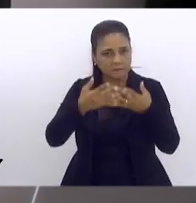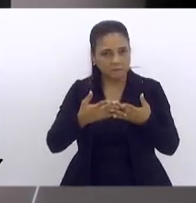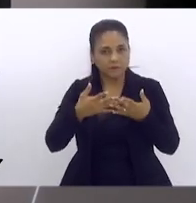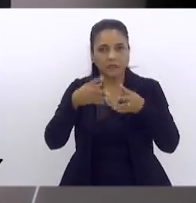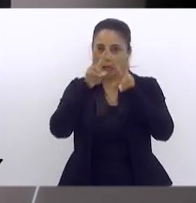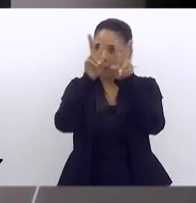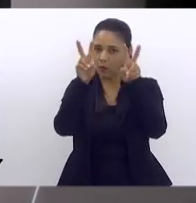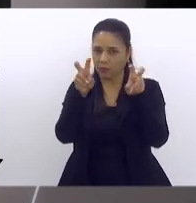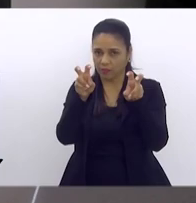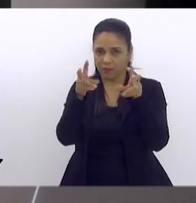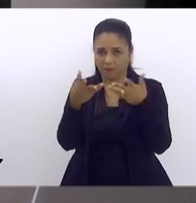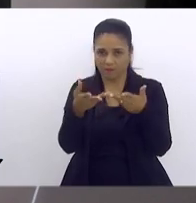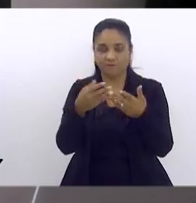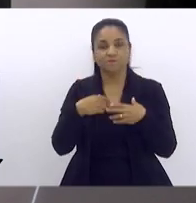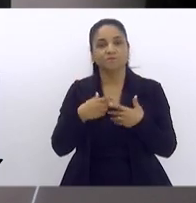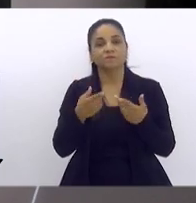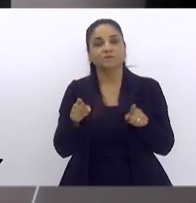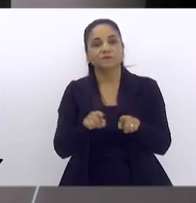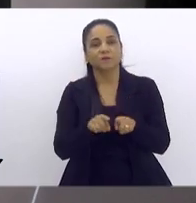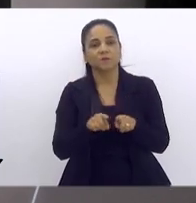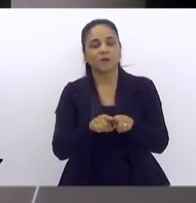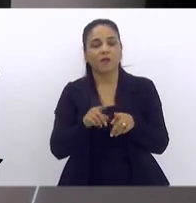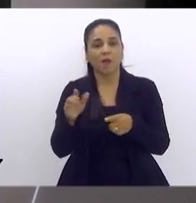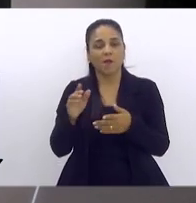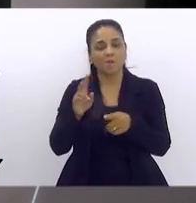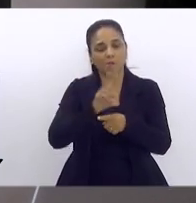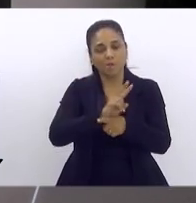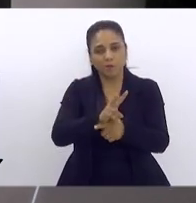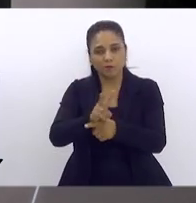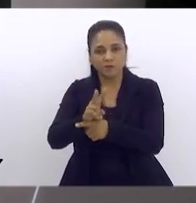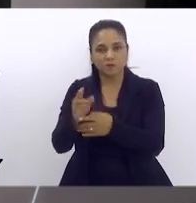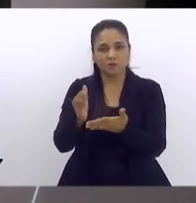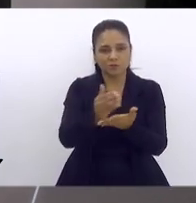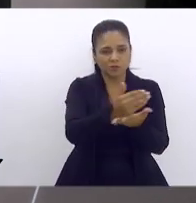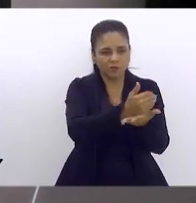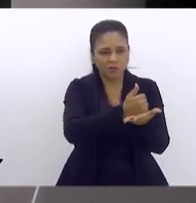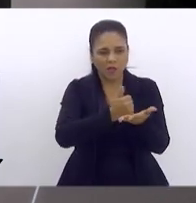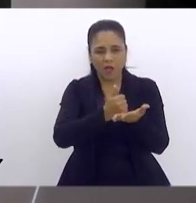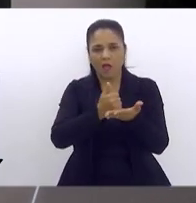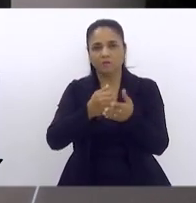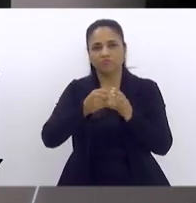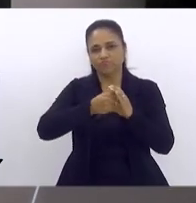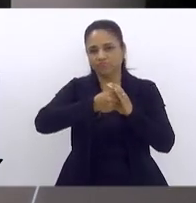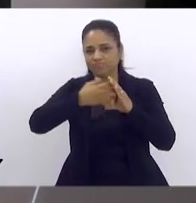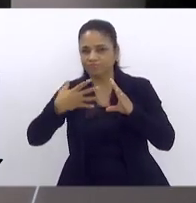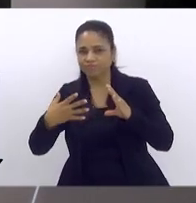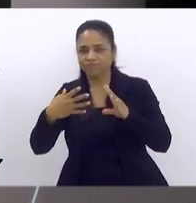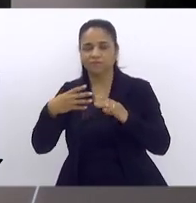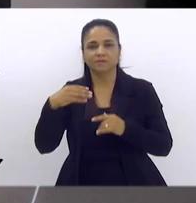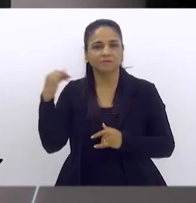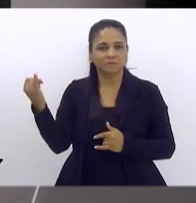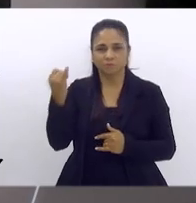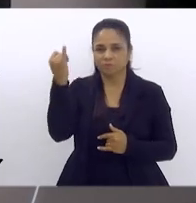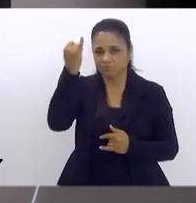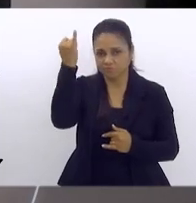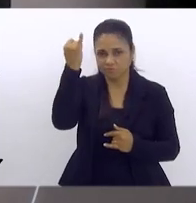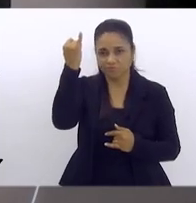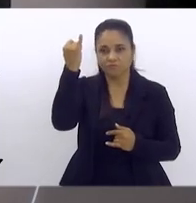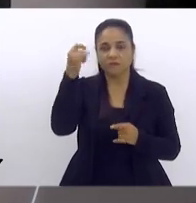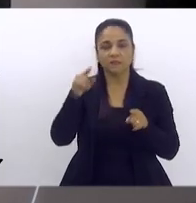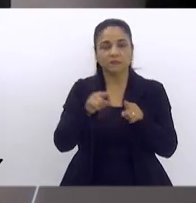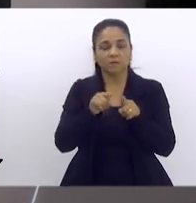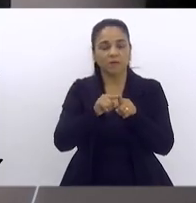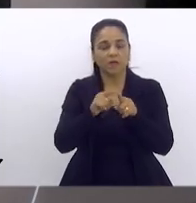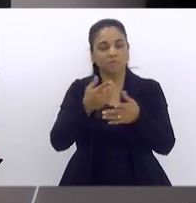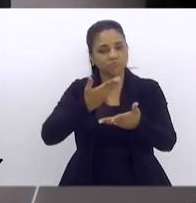Eu trouxe um pouco sobre a proteção de dados alguns aspectos importantes e tentando fazer o relação disso com a